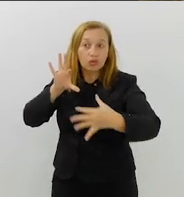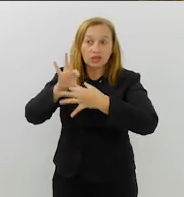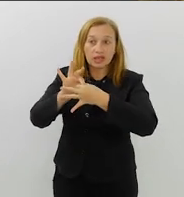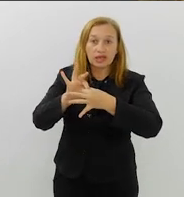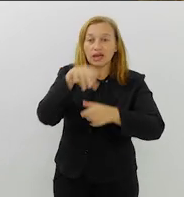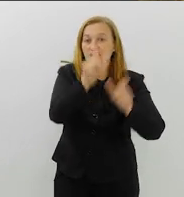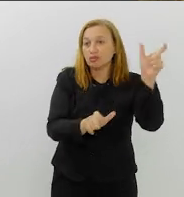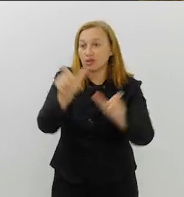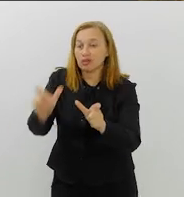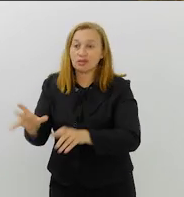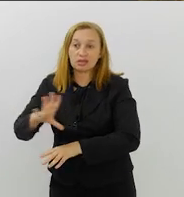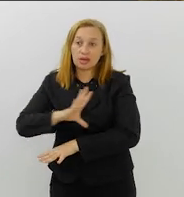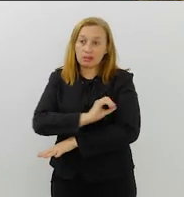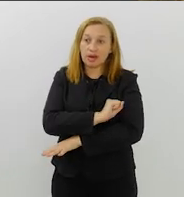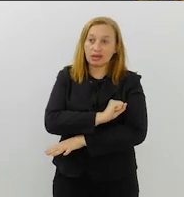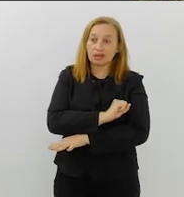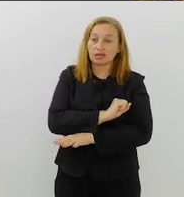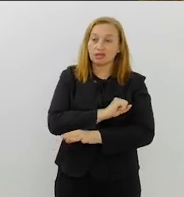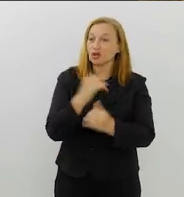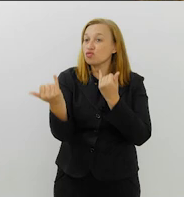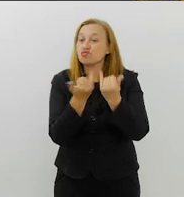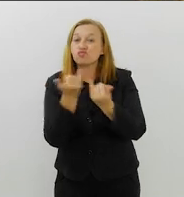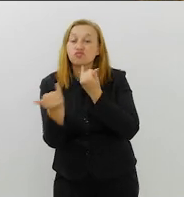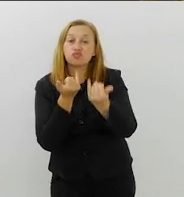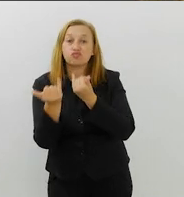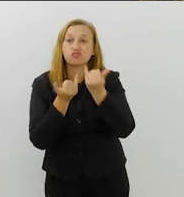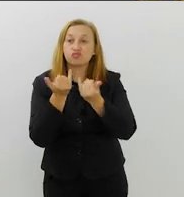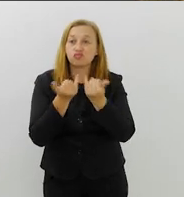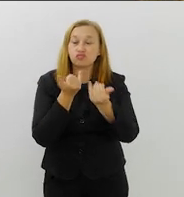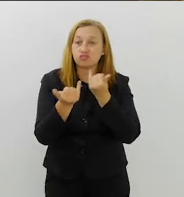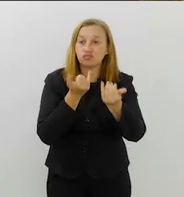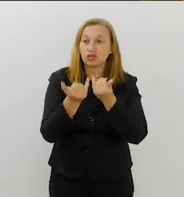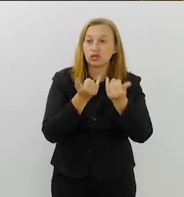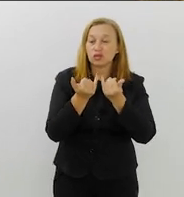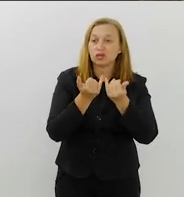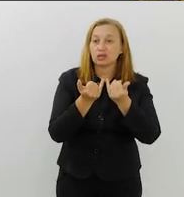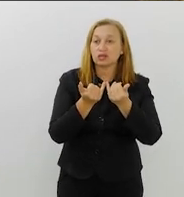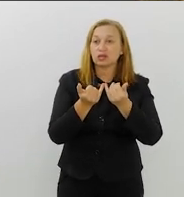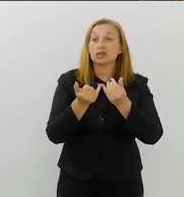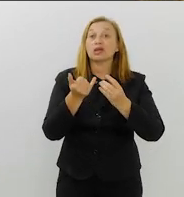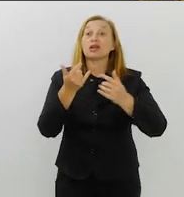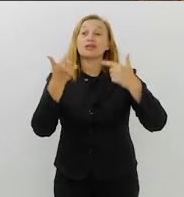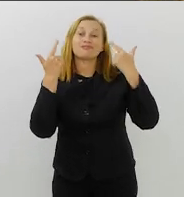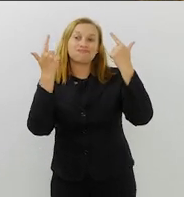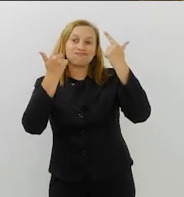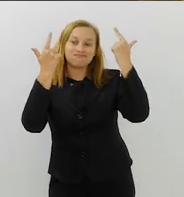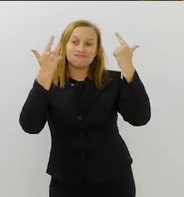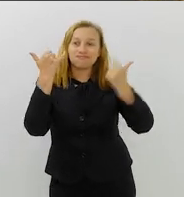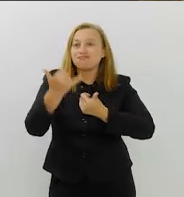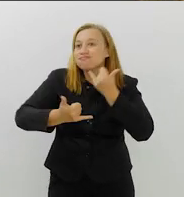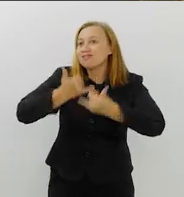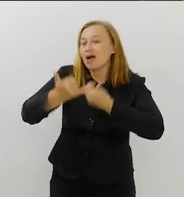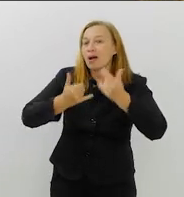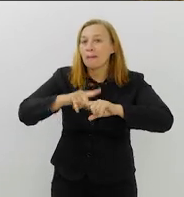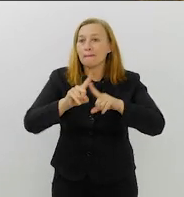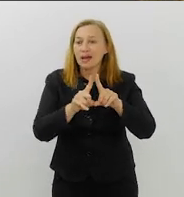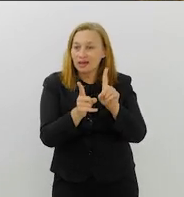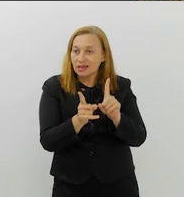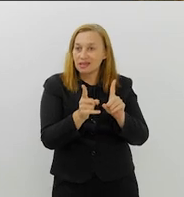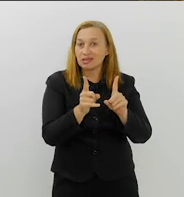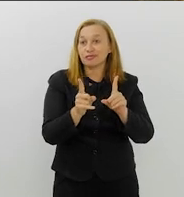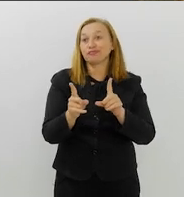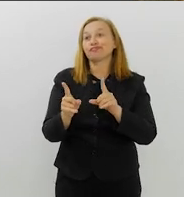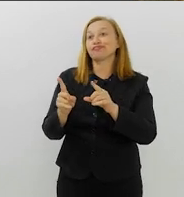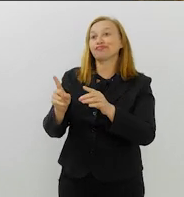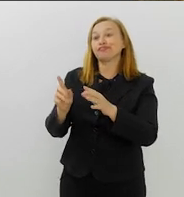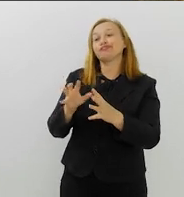nos conecta a pessoas queridas e nos traz conteúdos informativos, educativos e de entretenimento. Mas se o ambiente virtual não